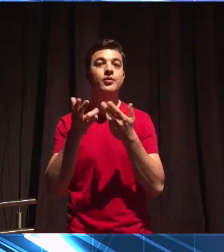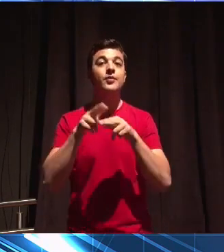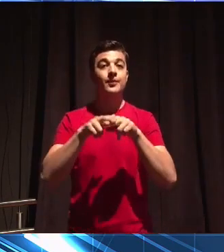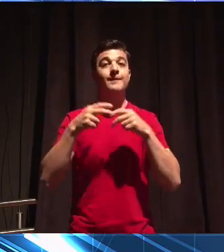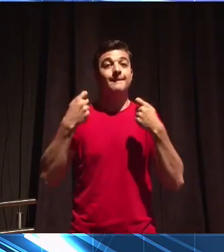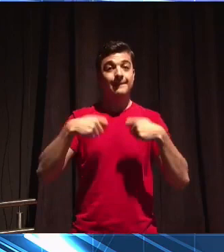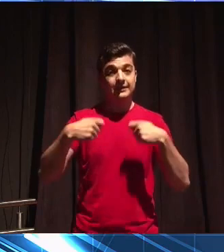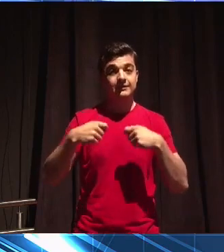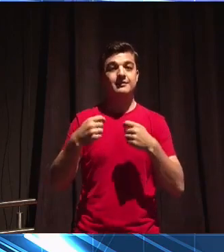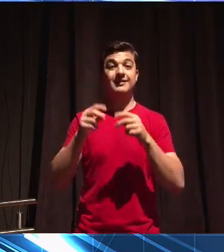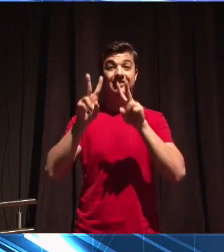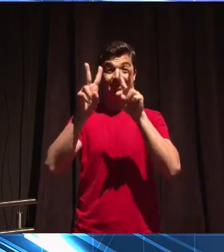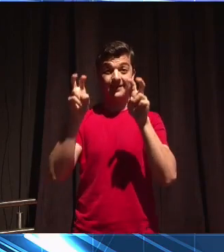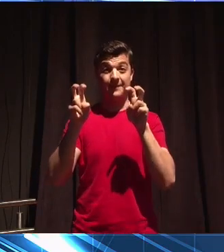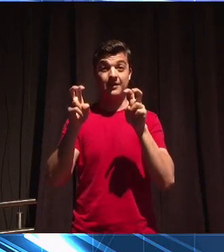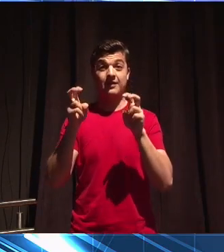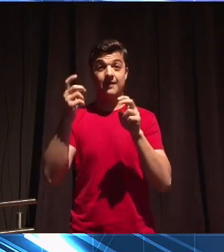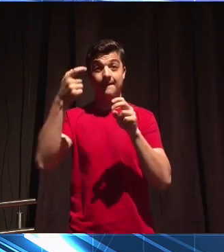sobre estados mentais.